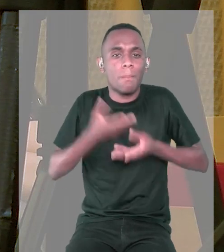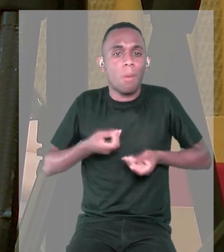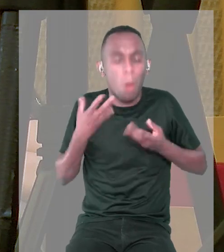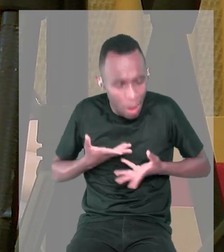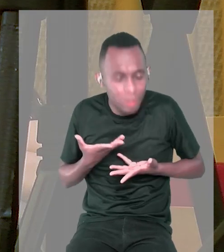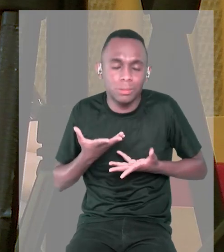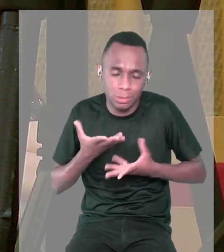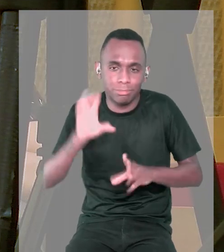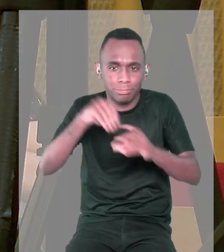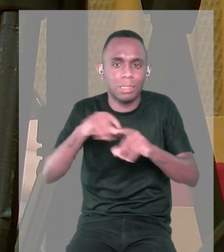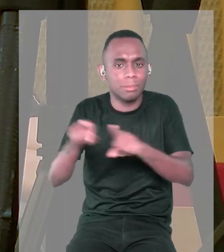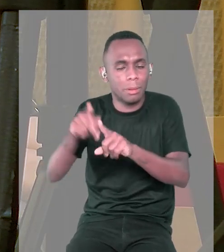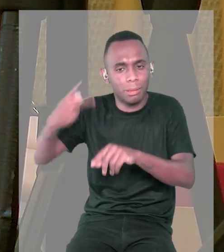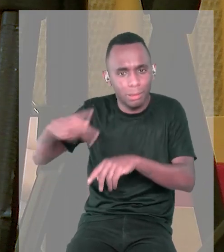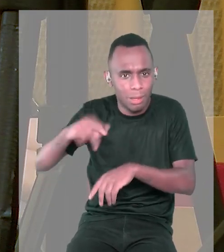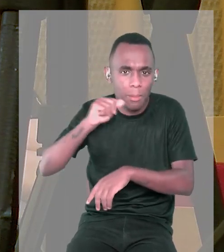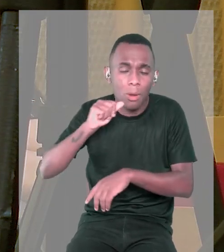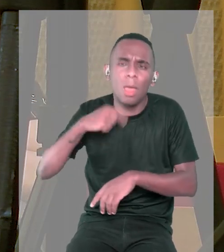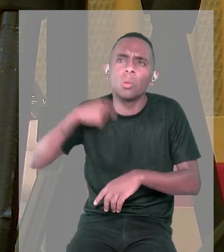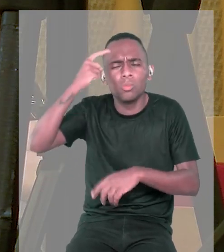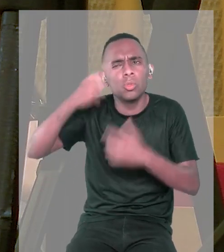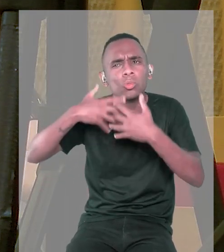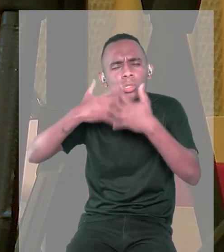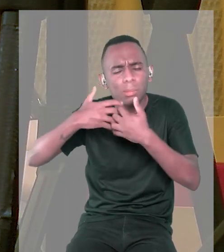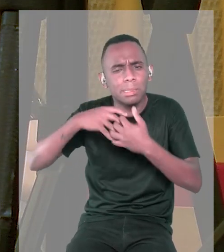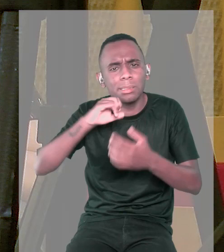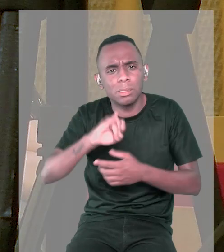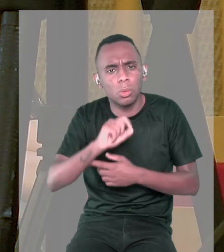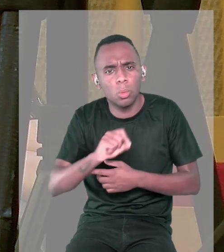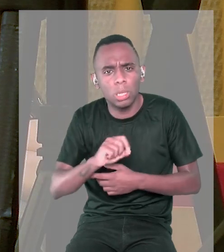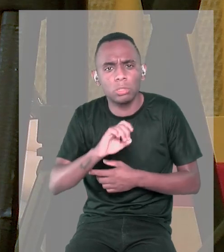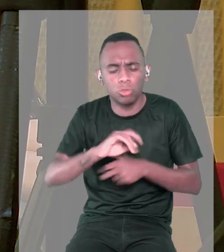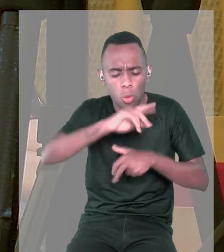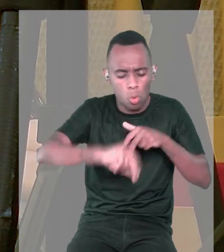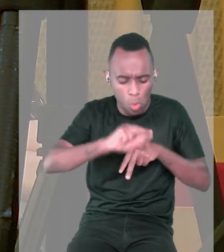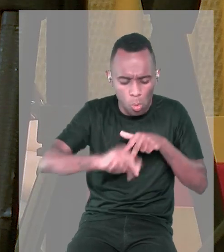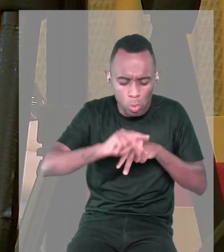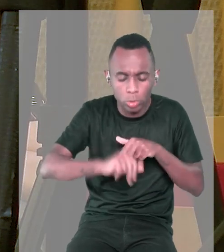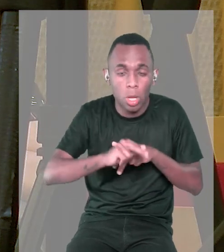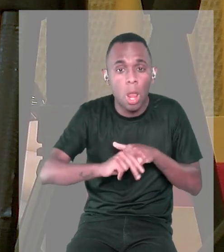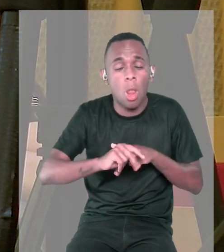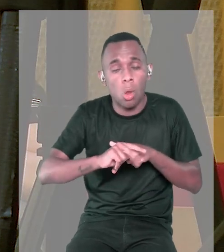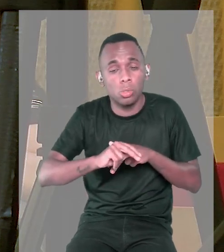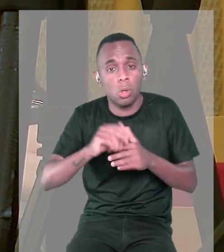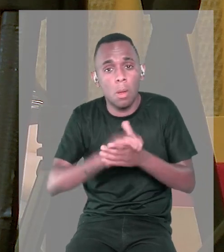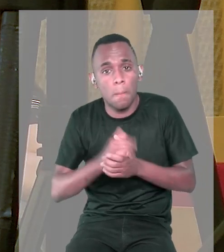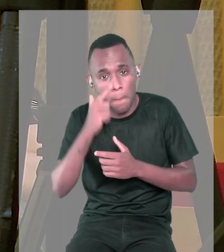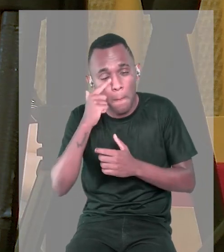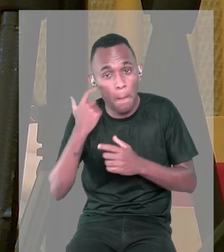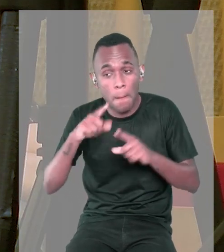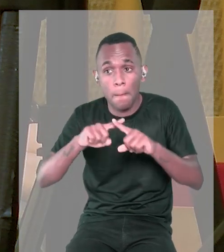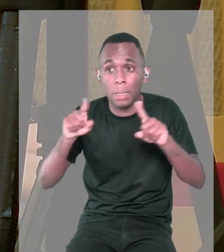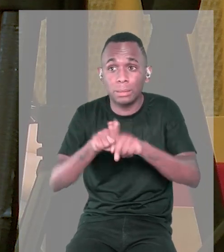as sexualidades dissidentes, mas esse pensamento de mulheres que